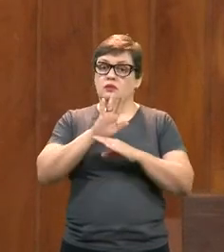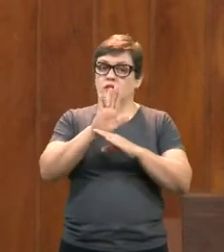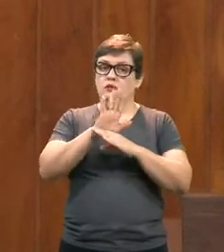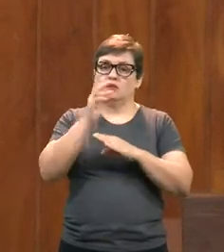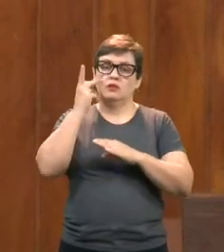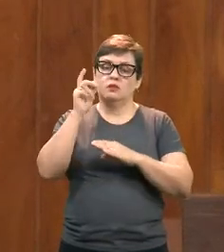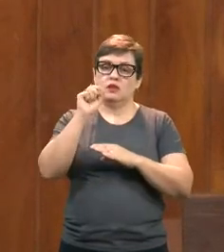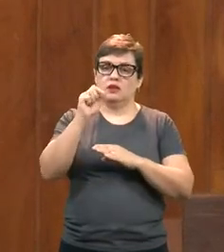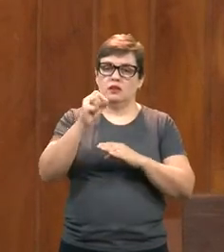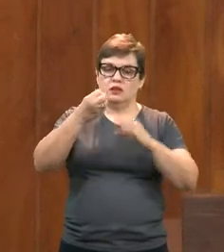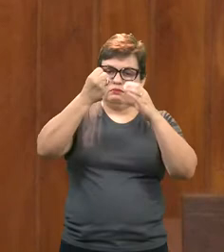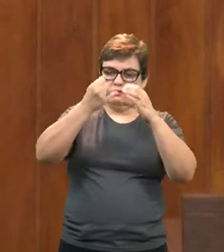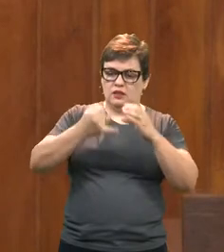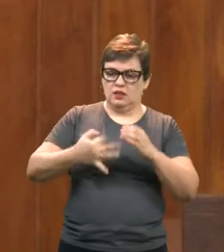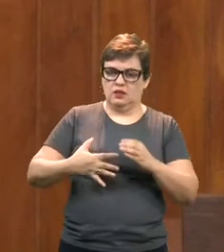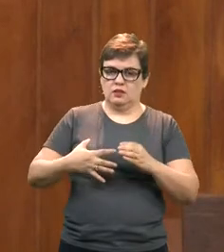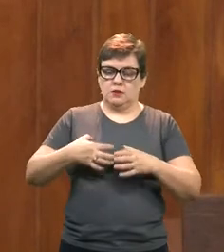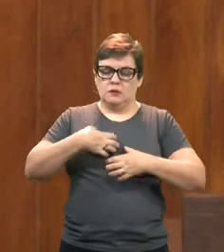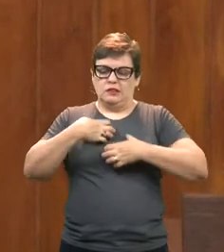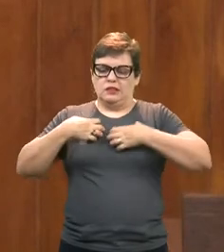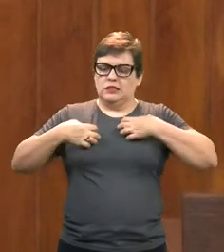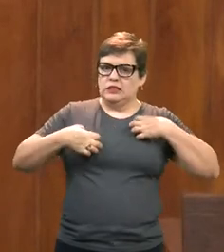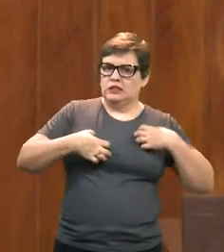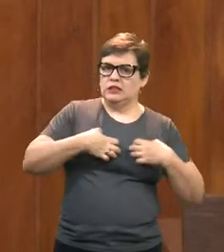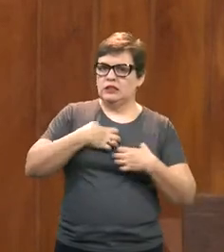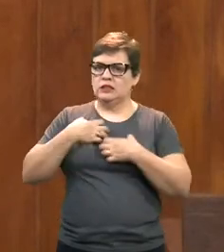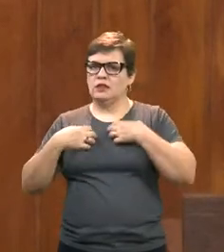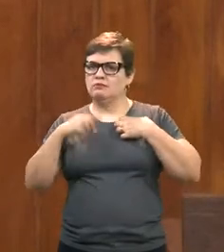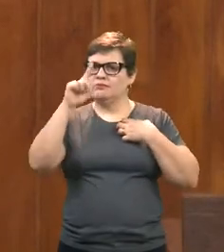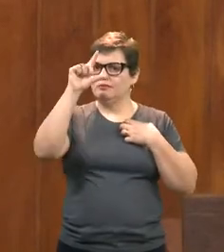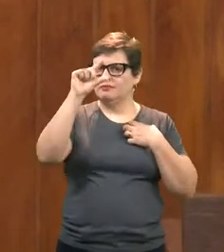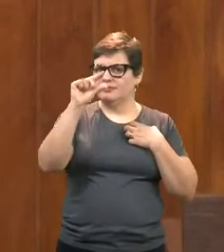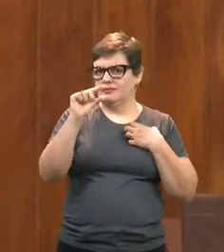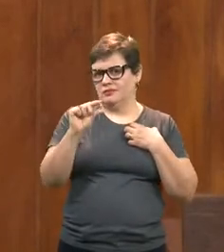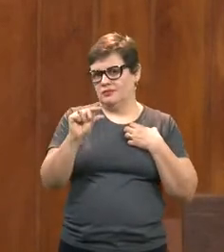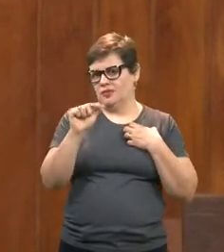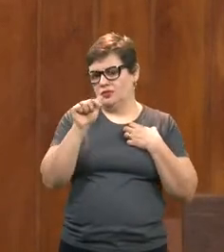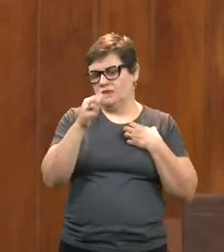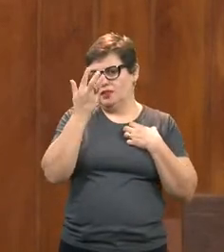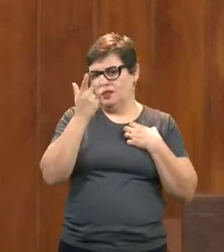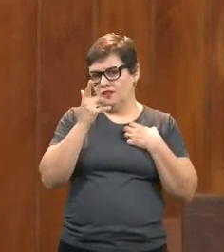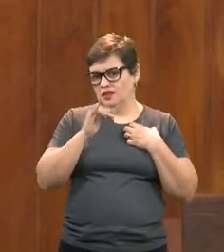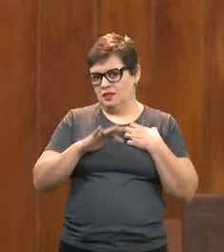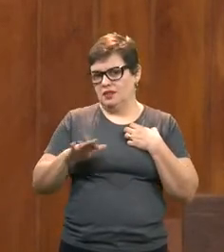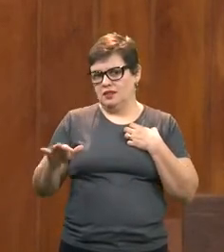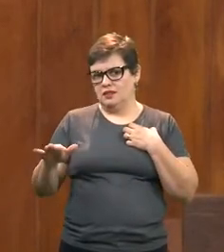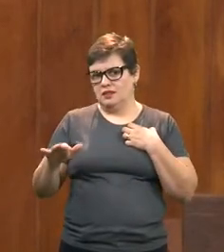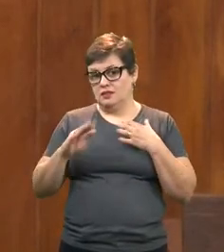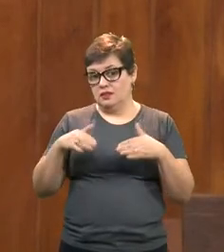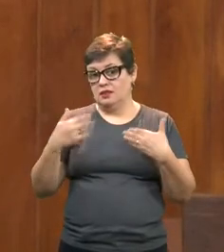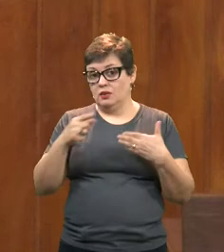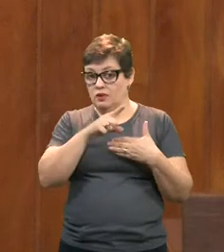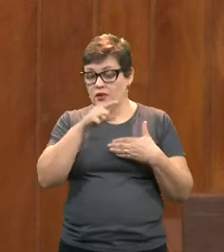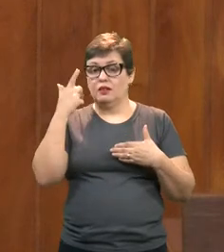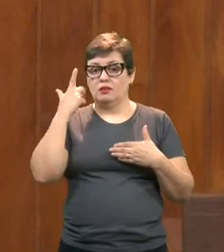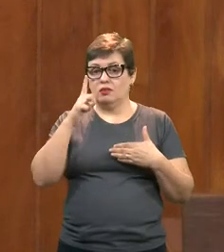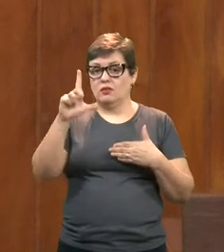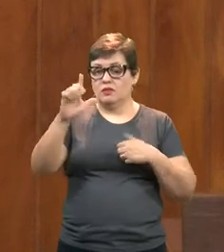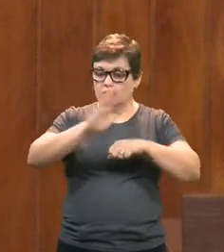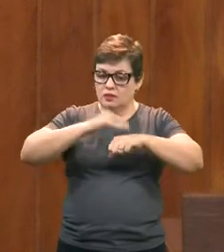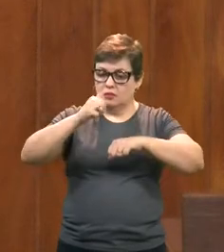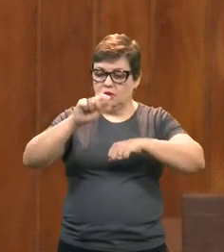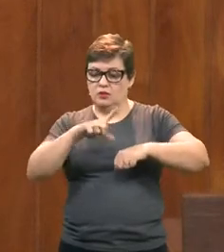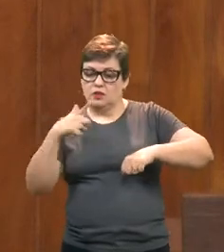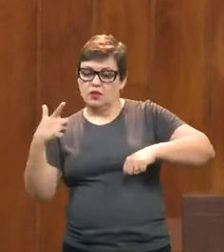que a característica de ansiedade diminua nessa criança. Aí ele vai conseguir ter mais adesão.